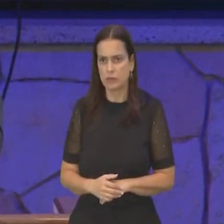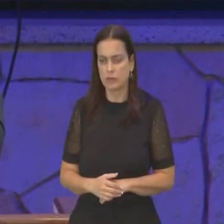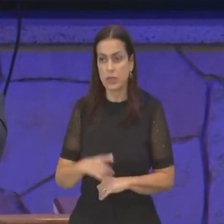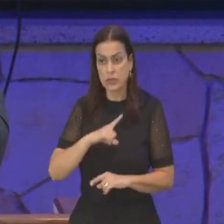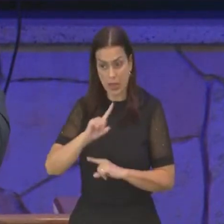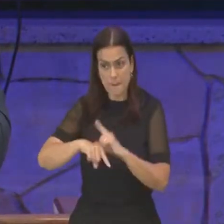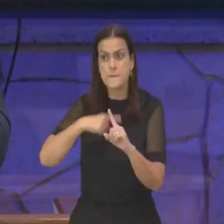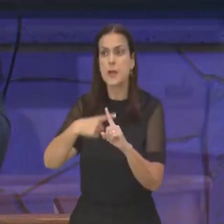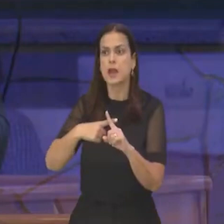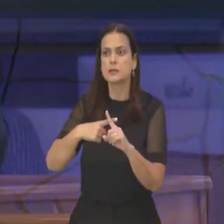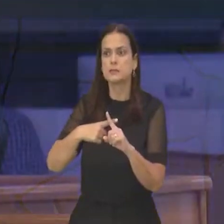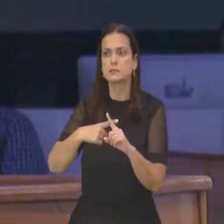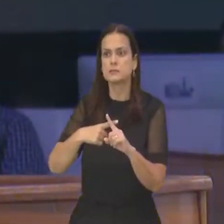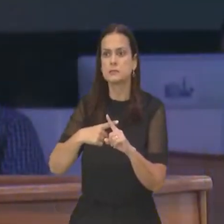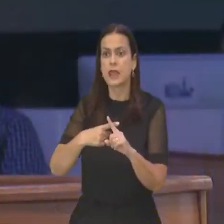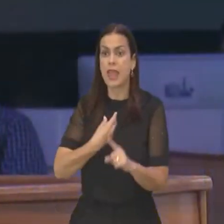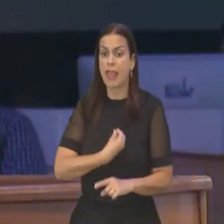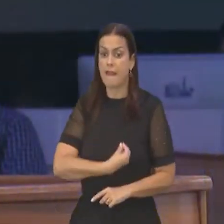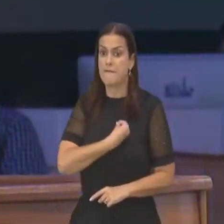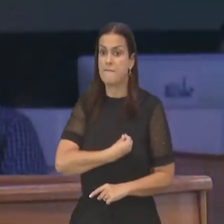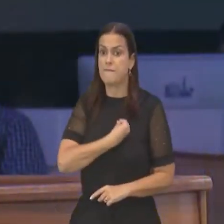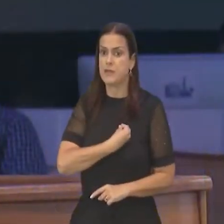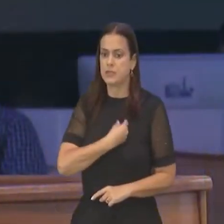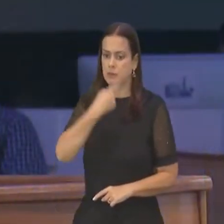mas como estilo de vida,